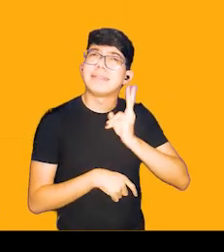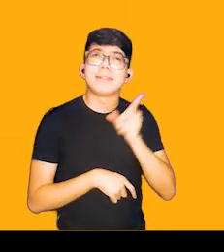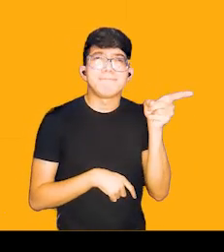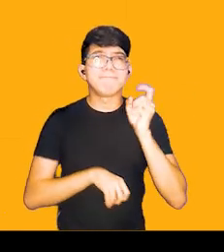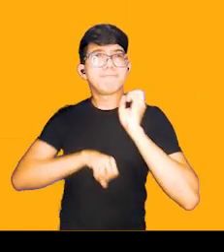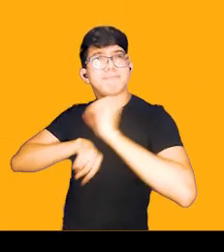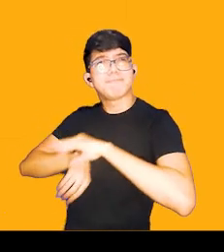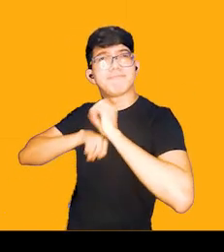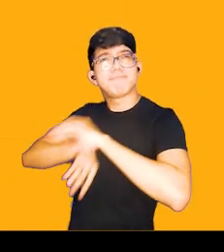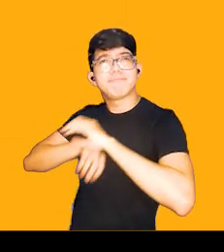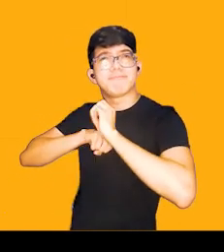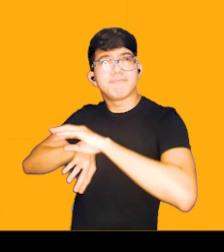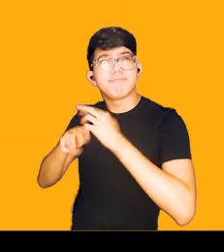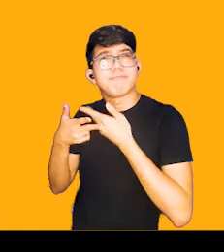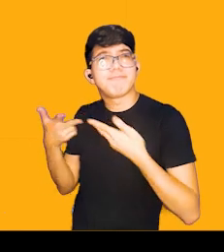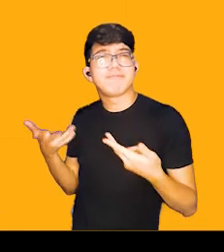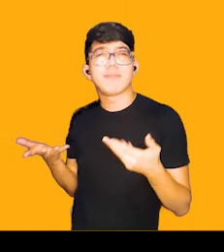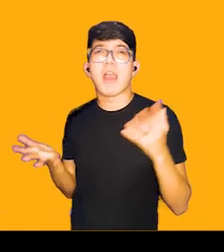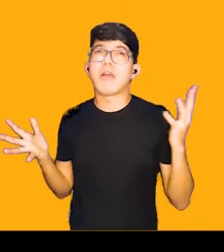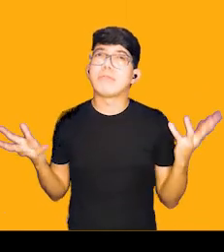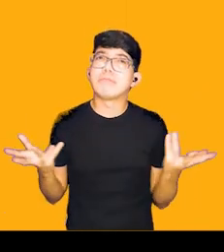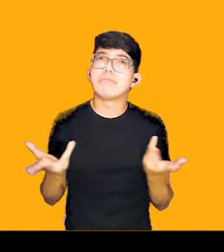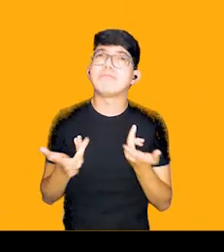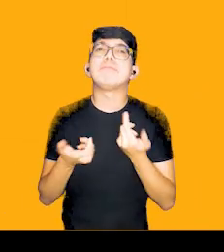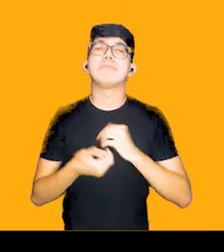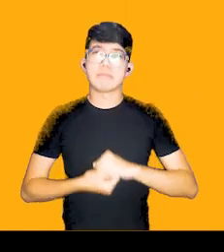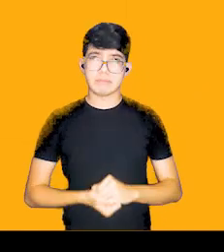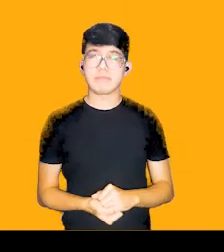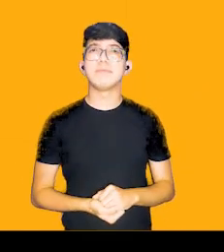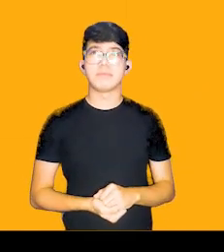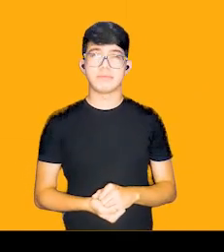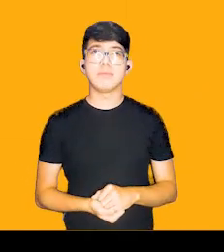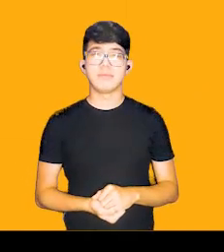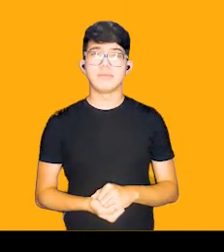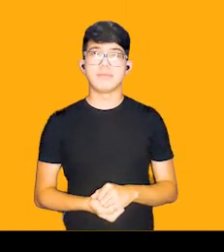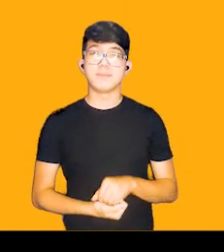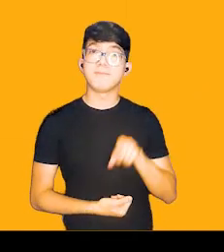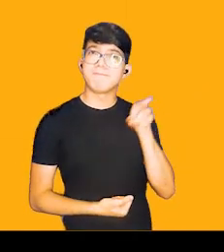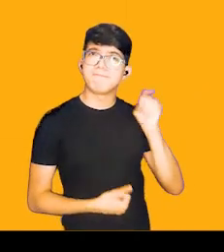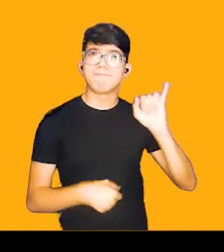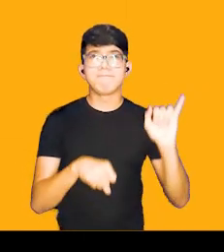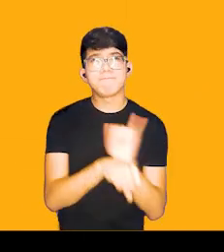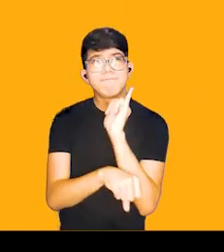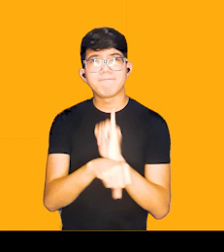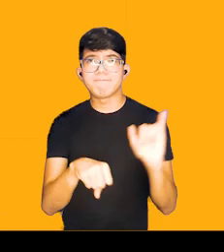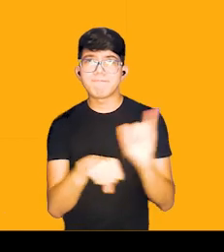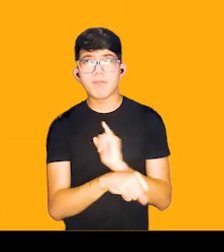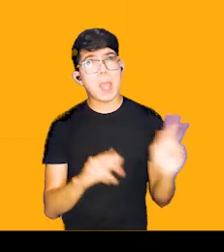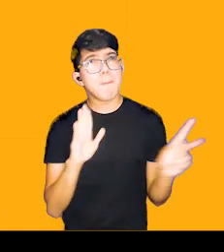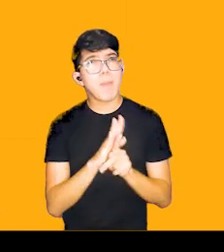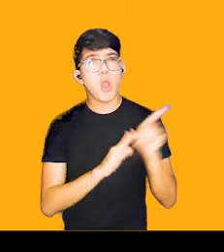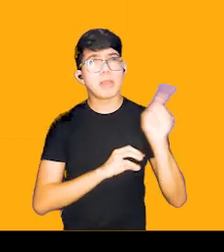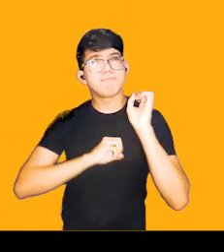gostava muito de passar o conhecimento dele. E a forma que ele passava o conhecimento dele era uma coisa séria, né? Ele tinha